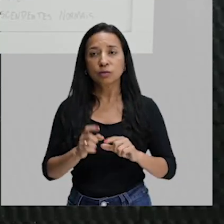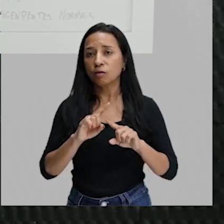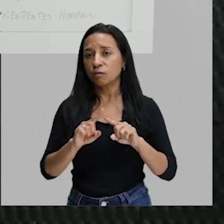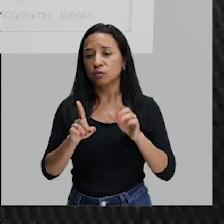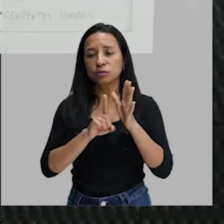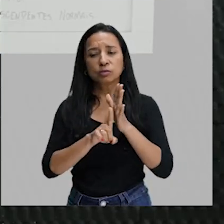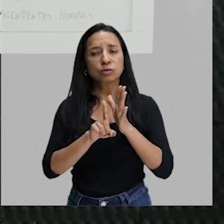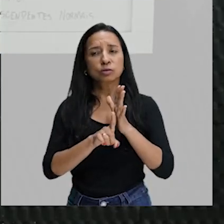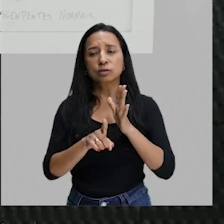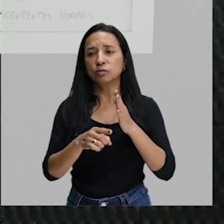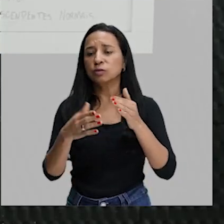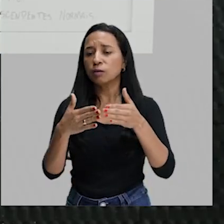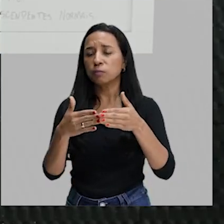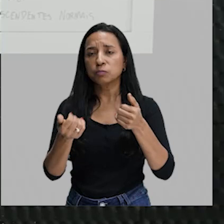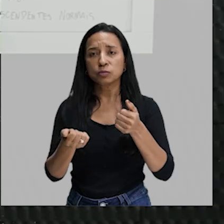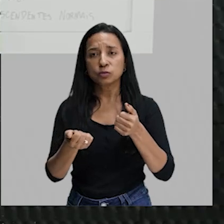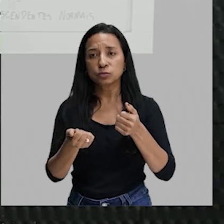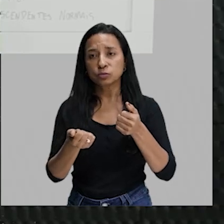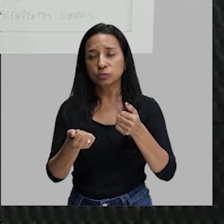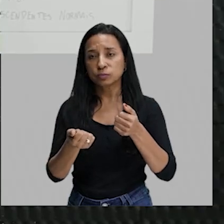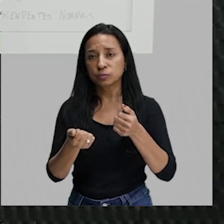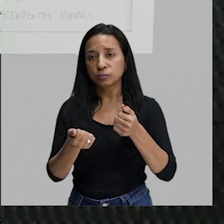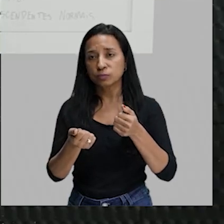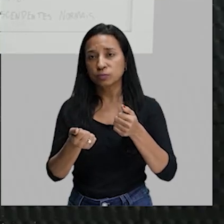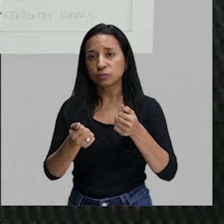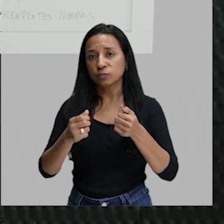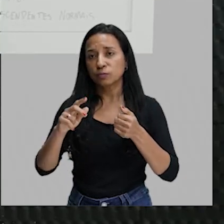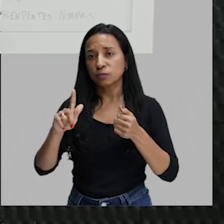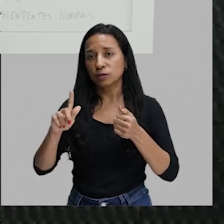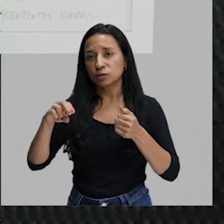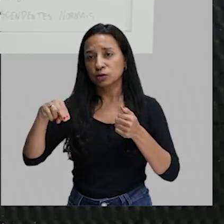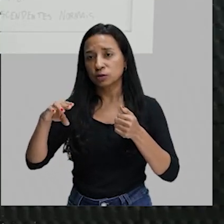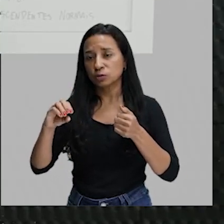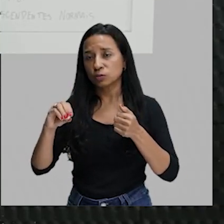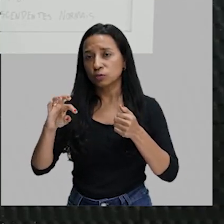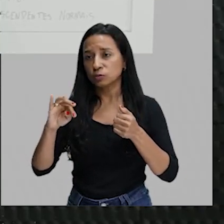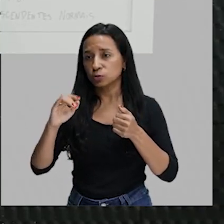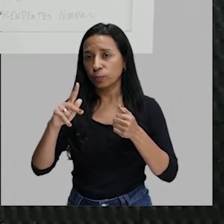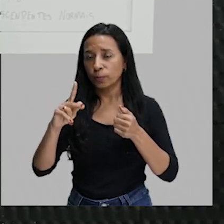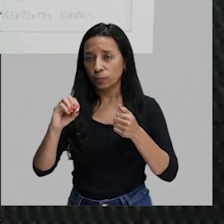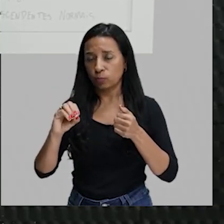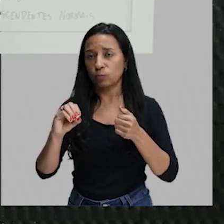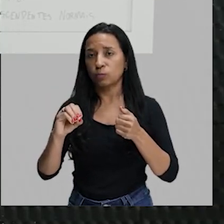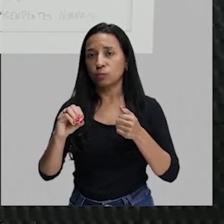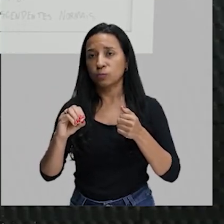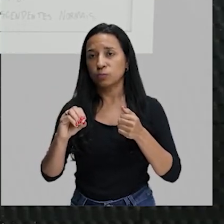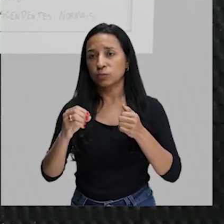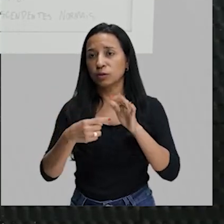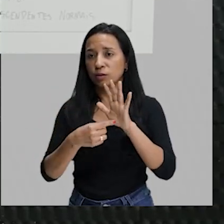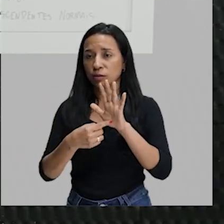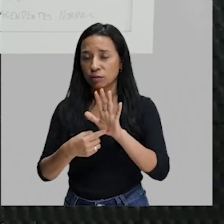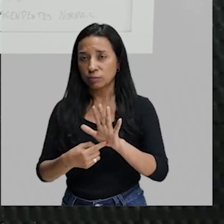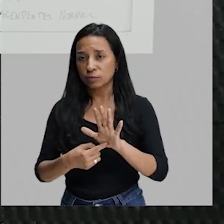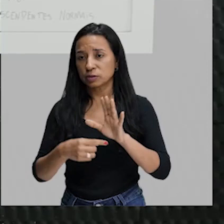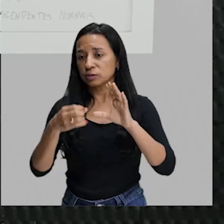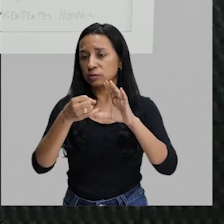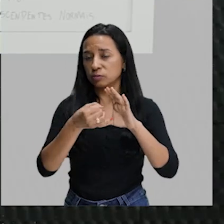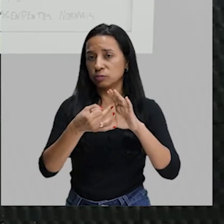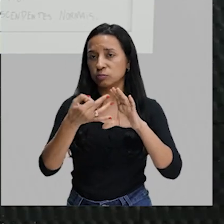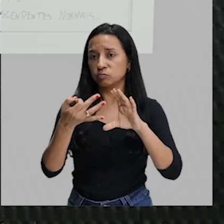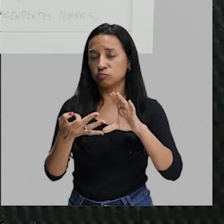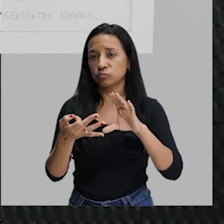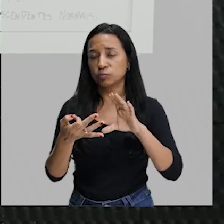pedindo. A questão está pedindo é o genótipo, a representação do genótipo desses indivíduos. Eu sei que a característica